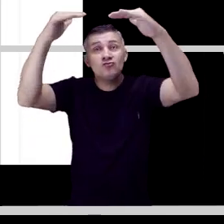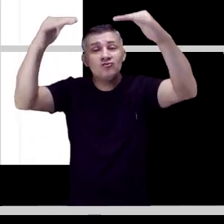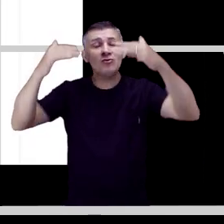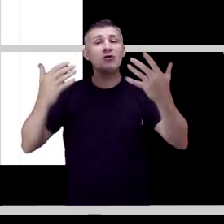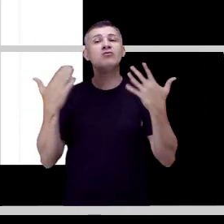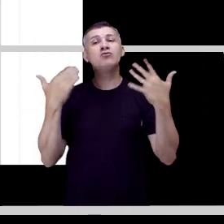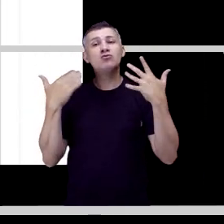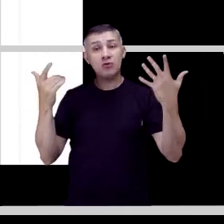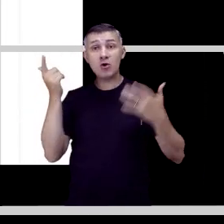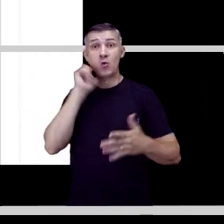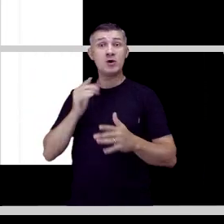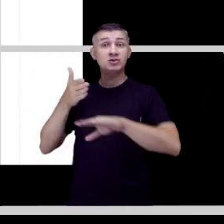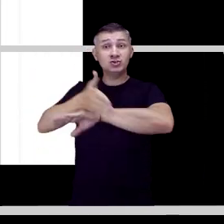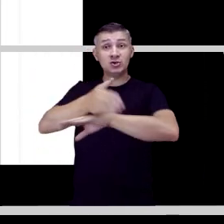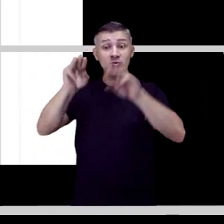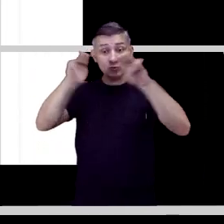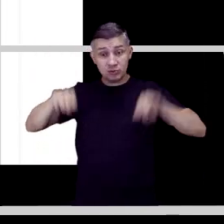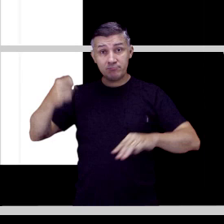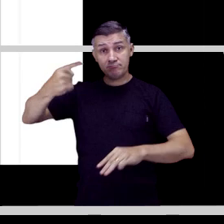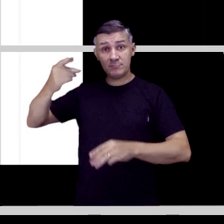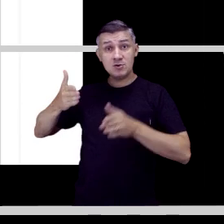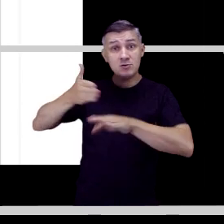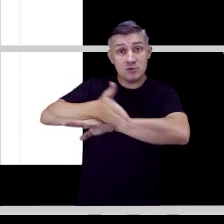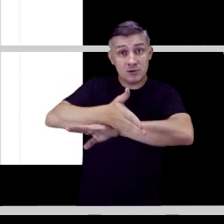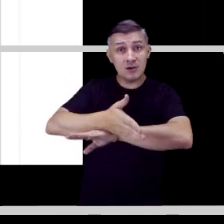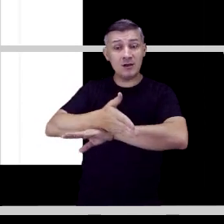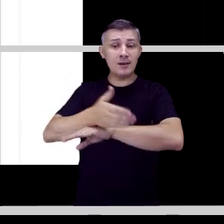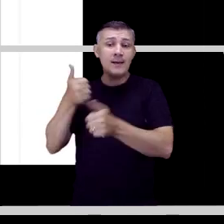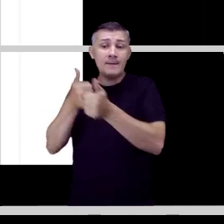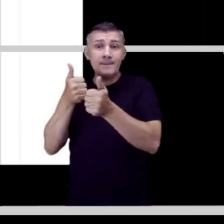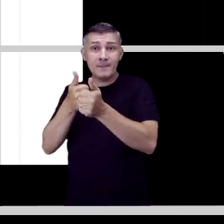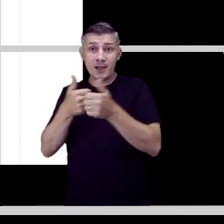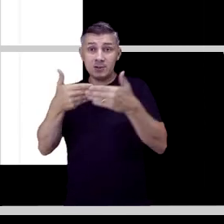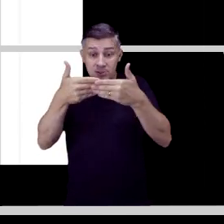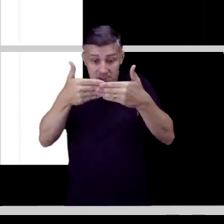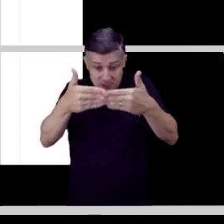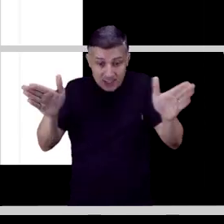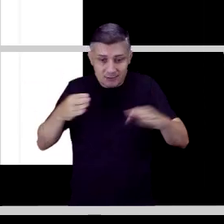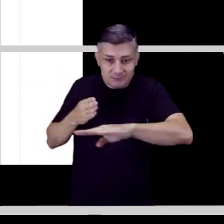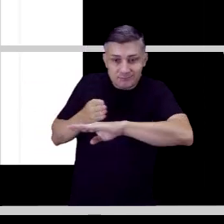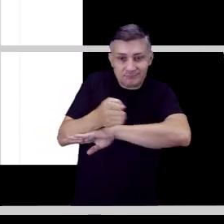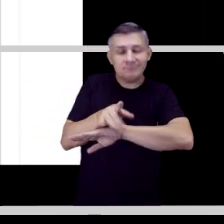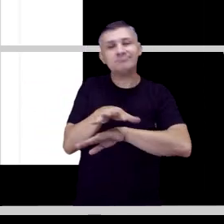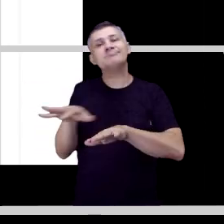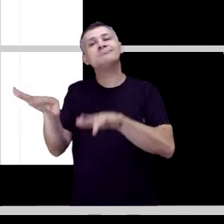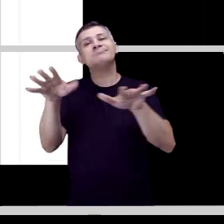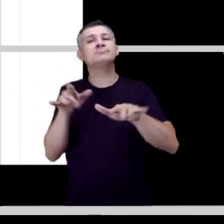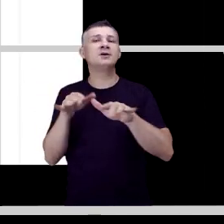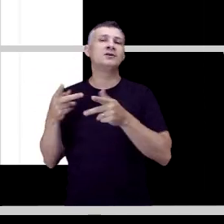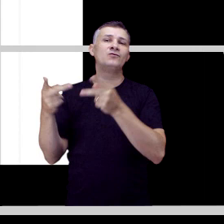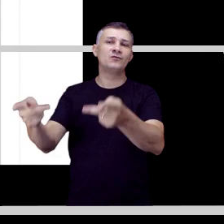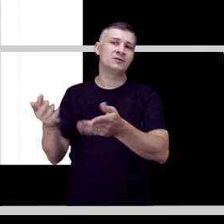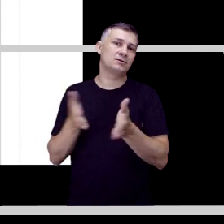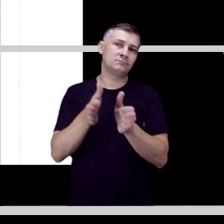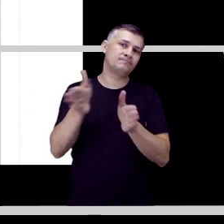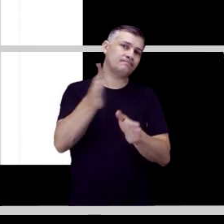grupos de educativo que se chegam ao museu chegassem aí primeiro, ele está localizado bem próximo à entrada, e que daí partissem para a visitação,